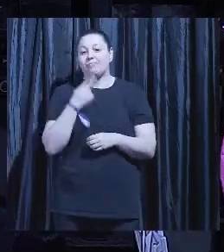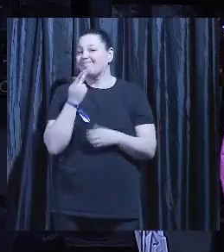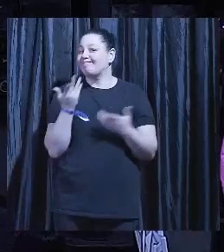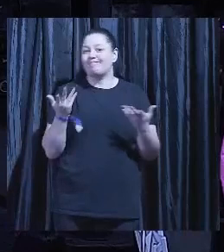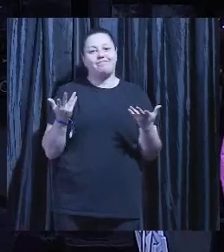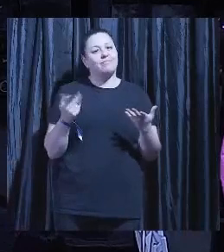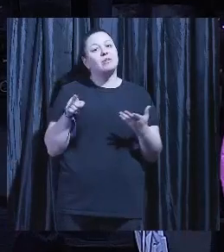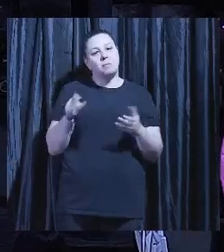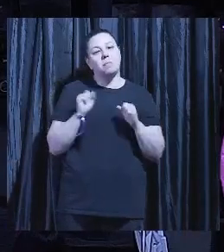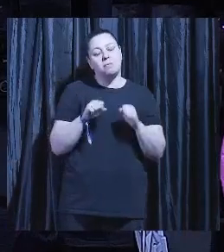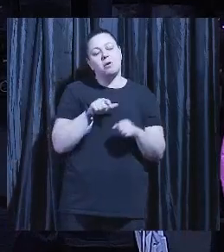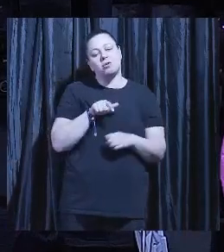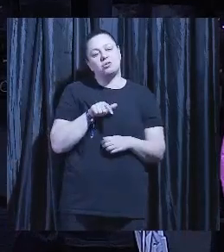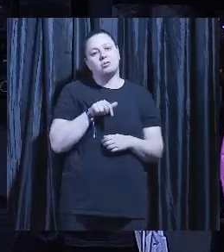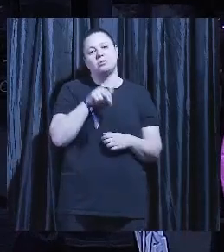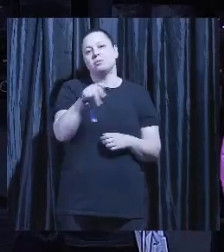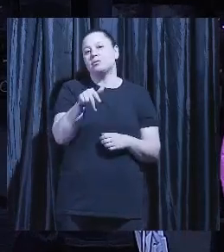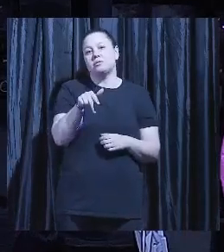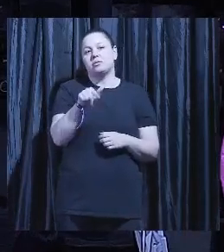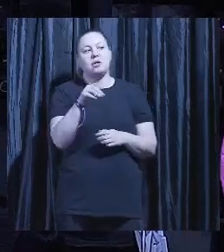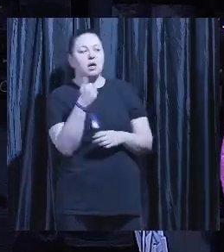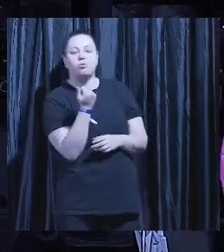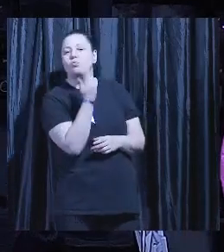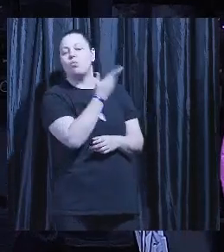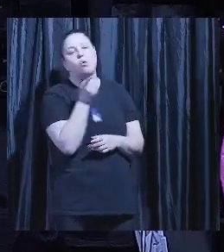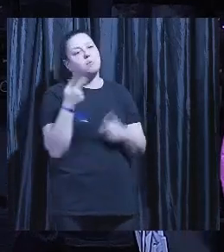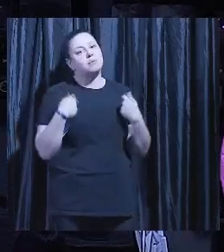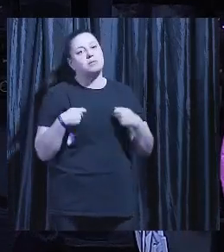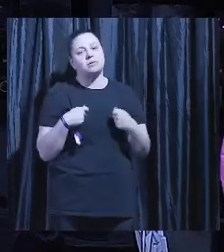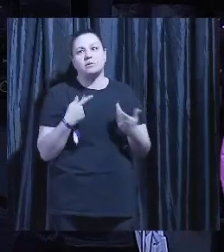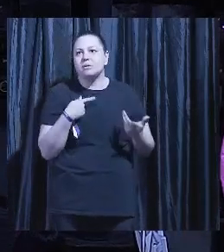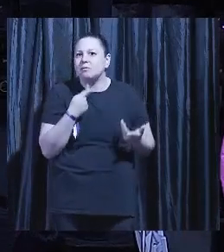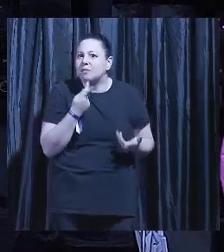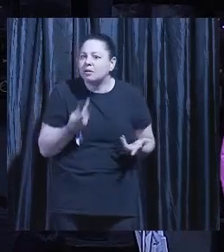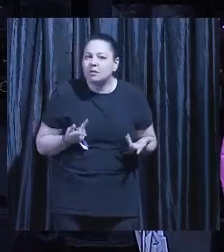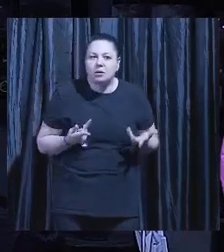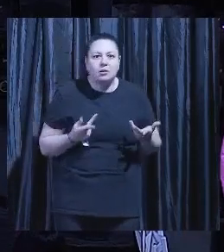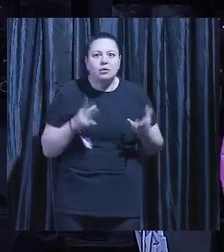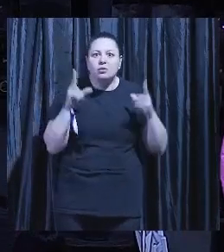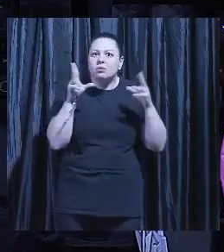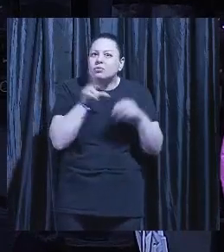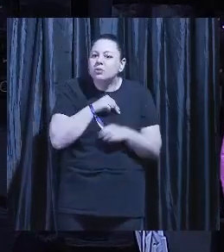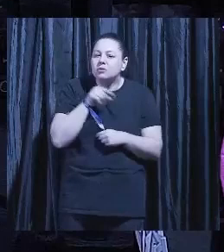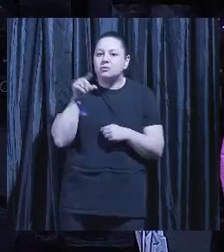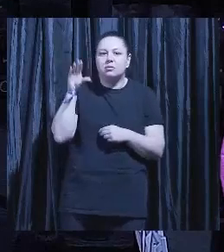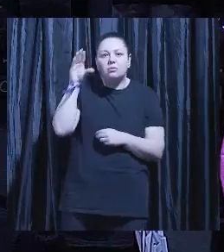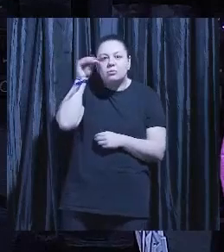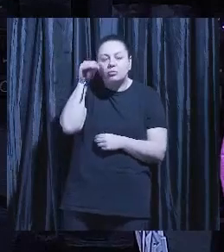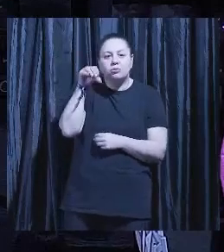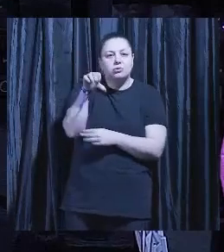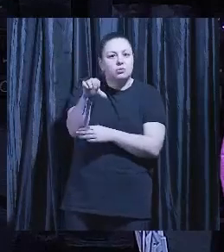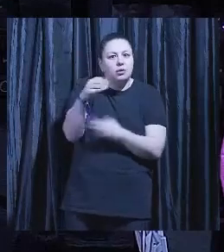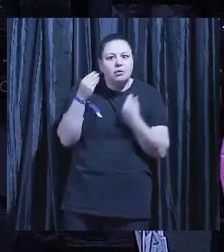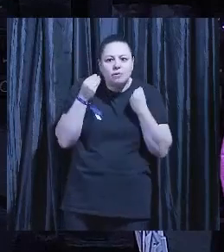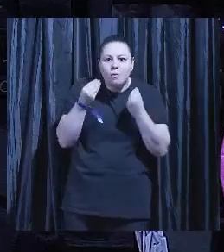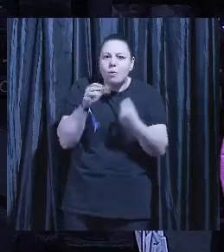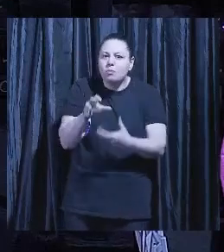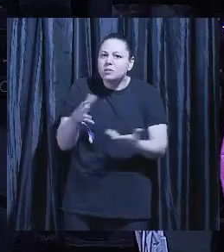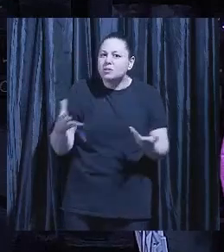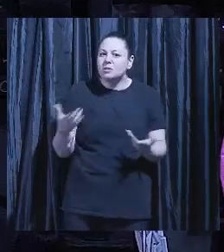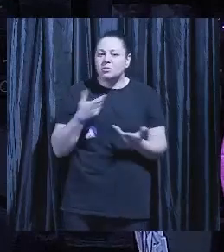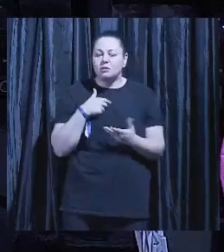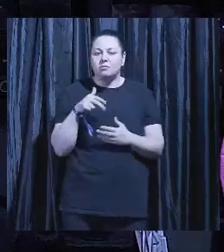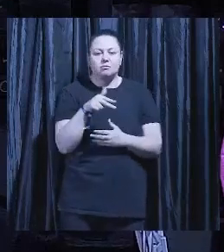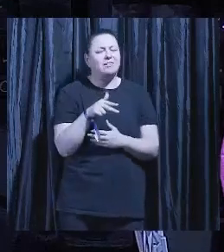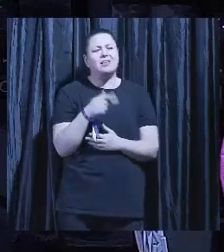fala: senhorita, pode descer e atravessar, é do outro lado. Eu falei: moço, são 9 da noite. Como assim?